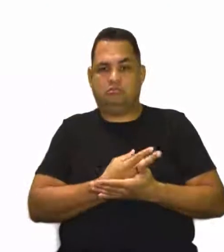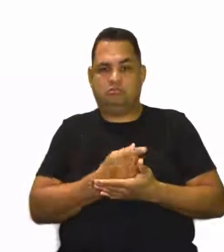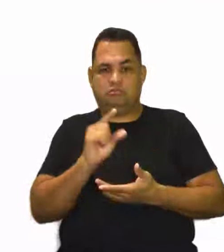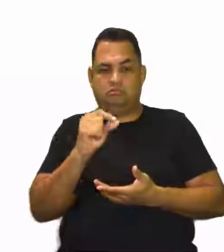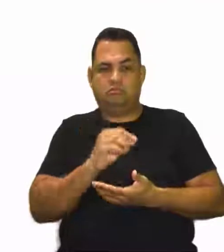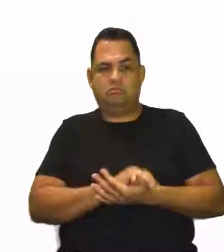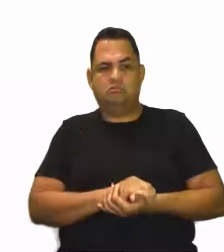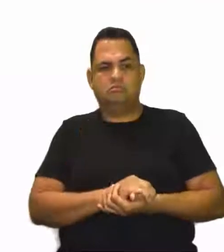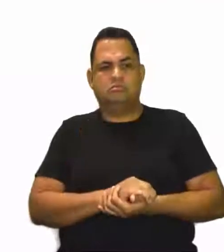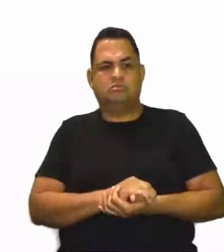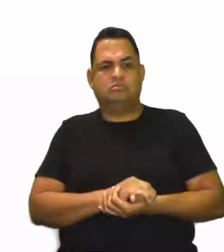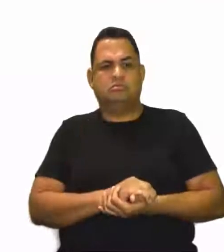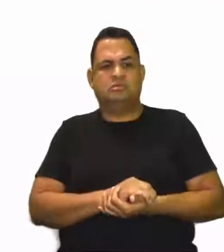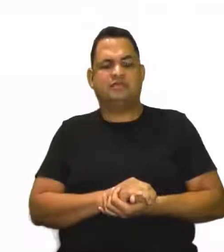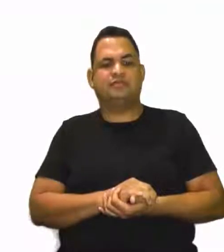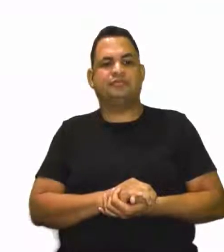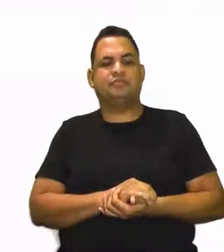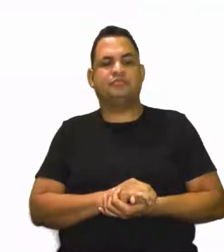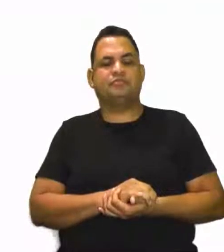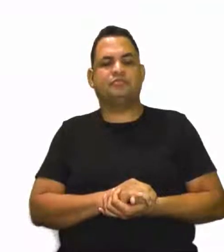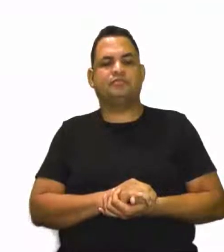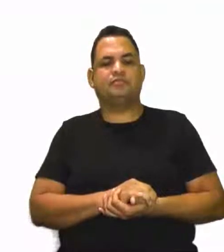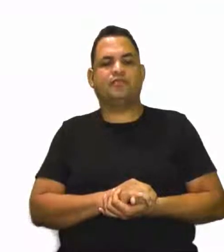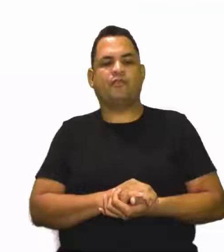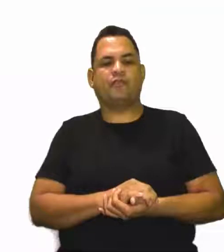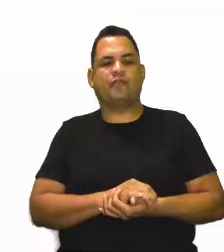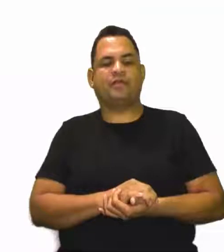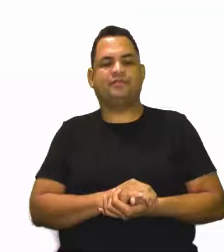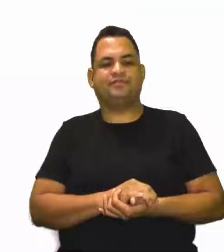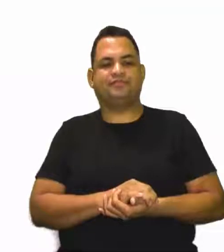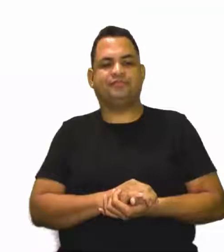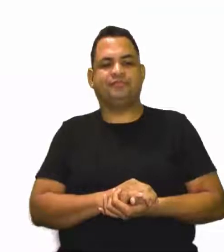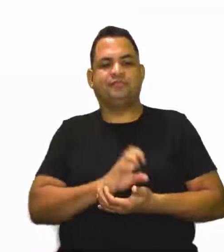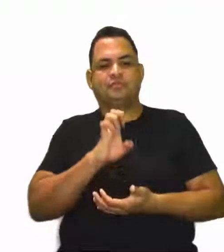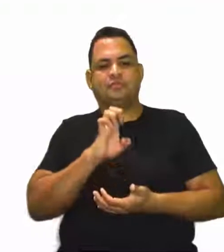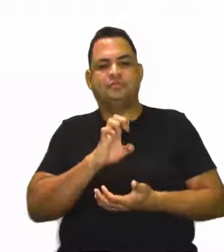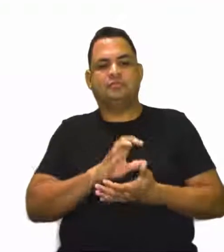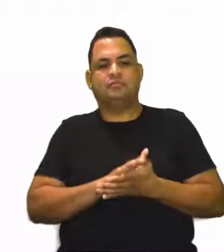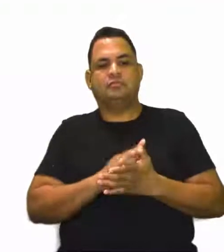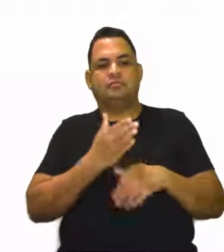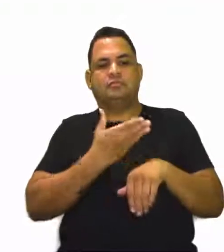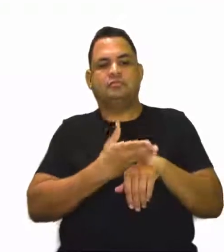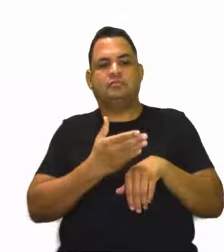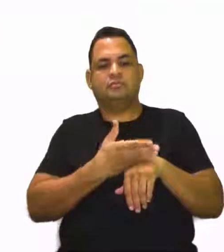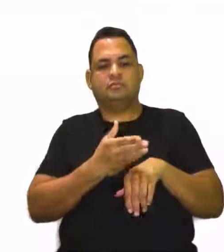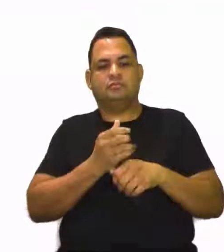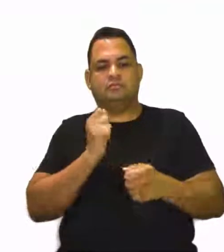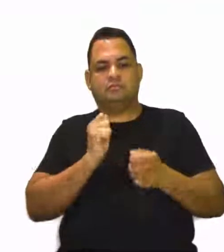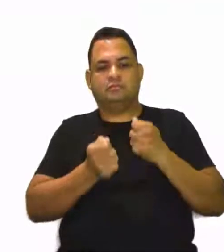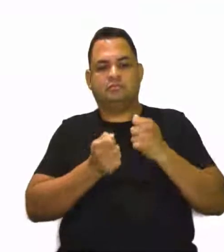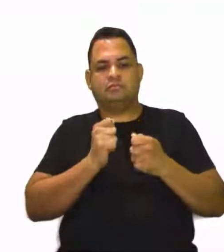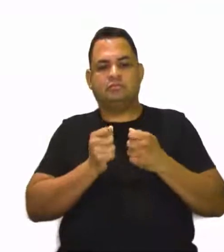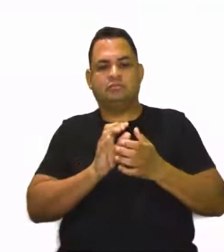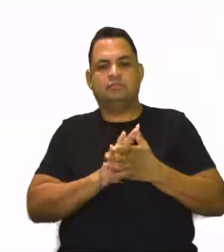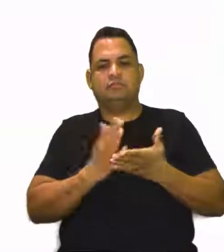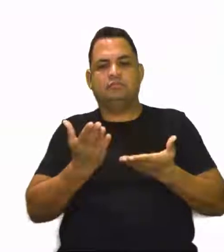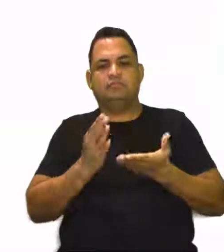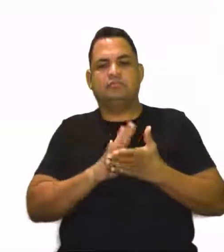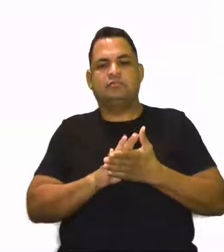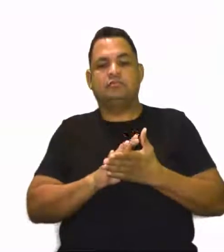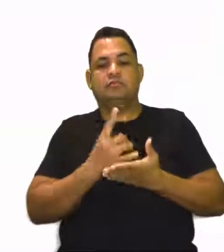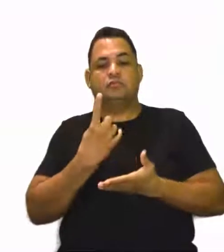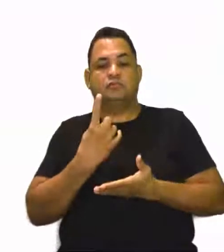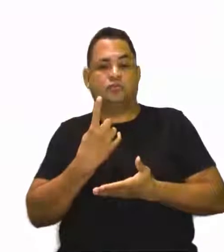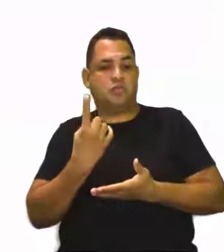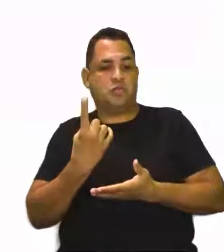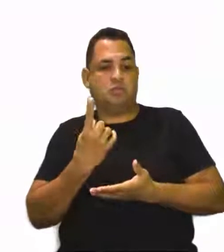então vou subir o que está incorreto, que é a letra E, que fala: no treinamento ou no treino funcional são